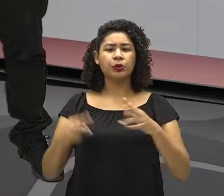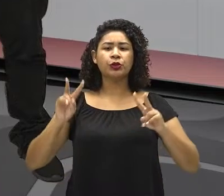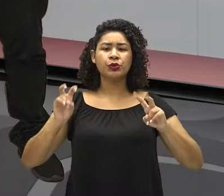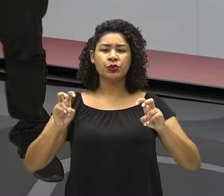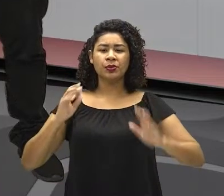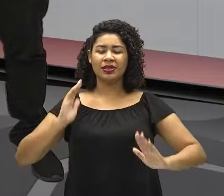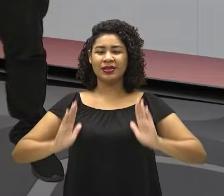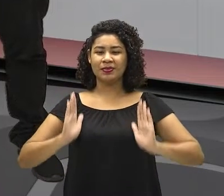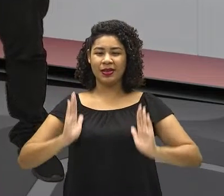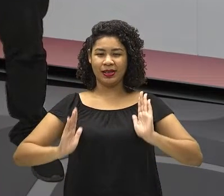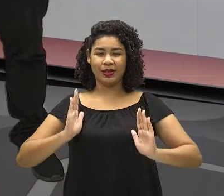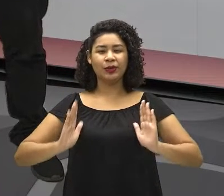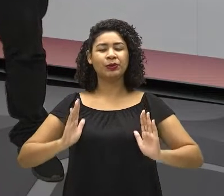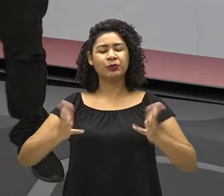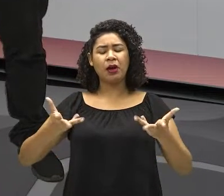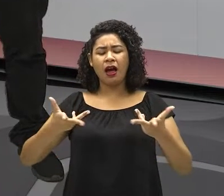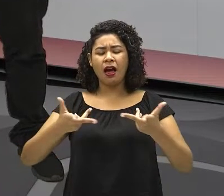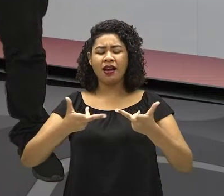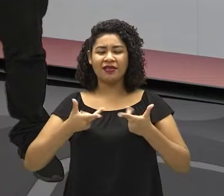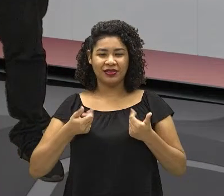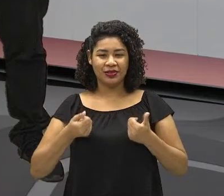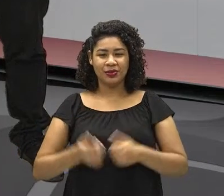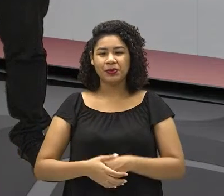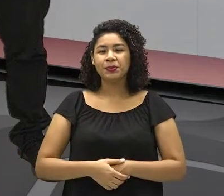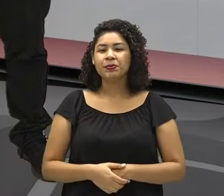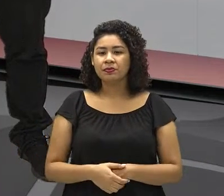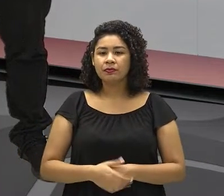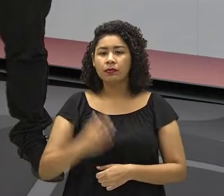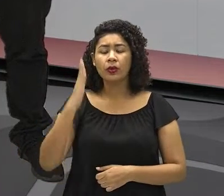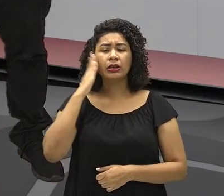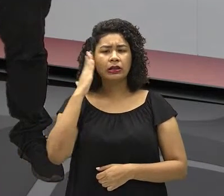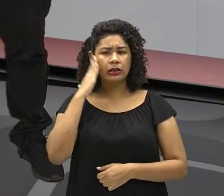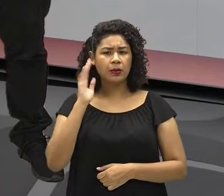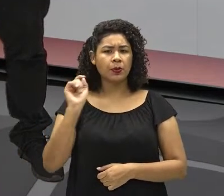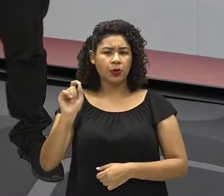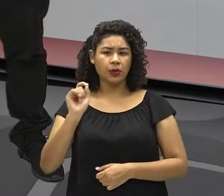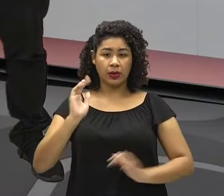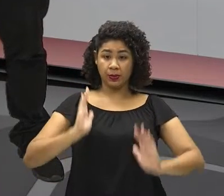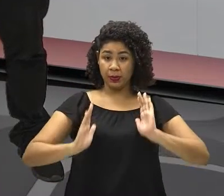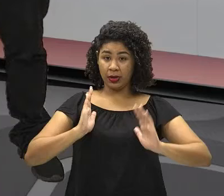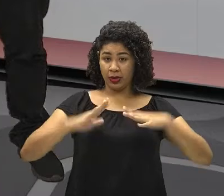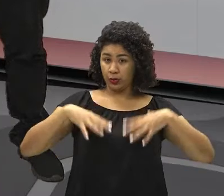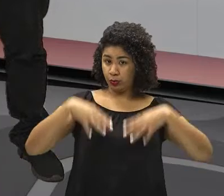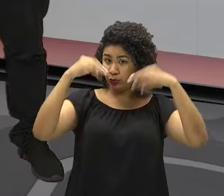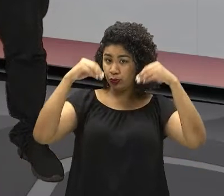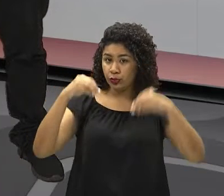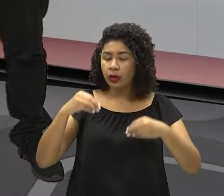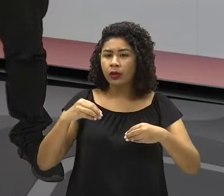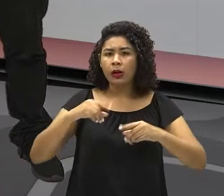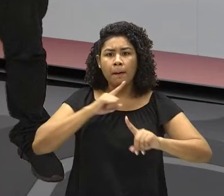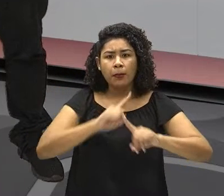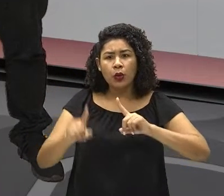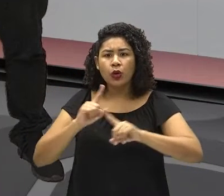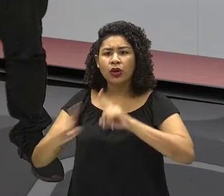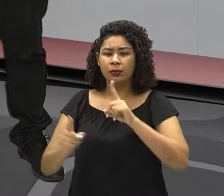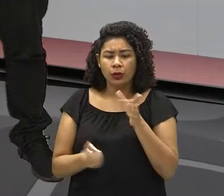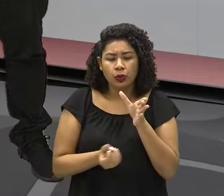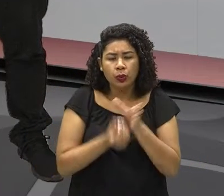ok? Sabemos então que durante a Idade Média não se pôde produzir tanta